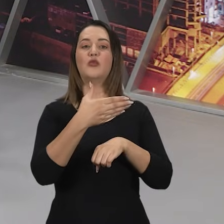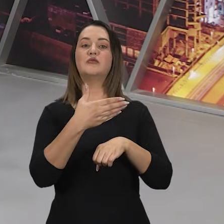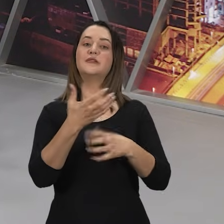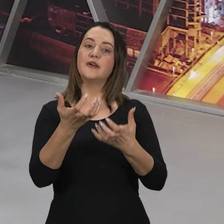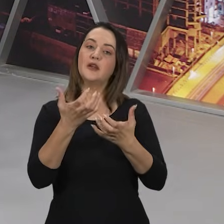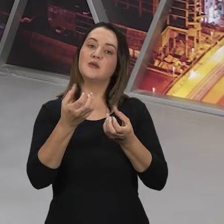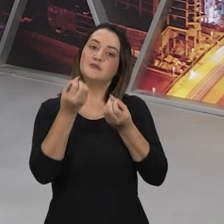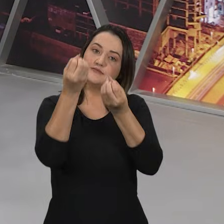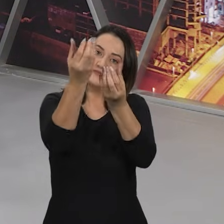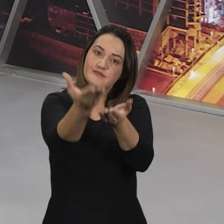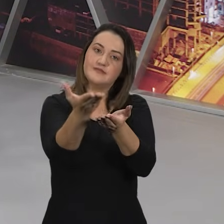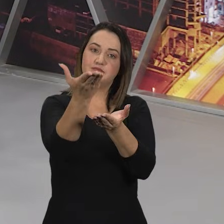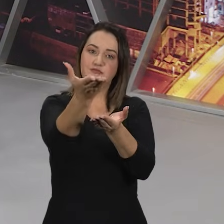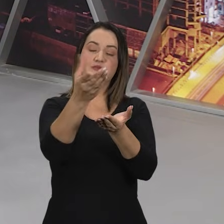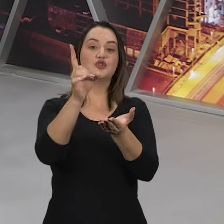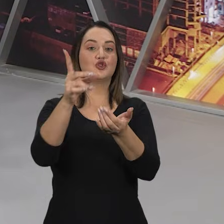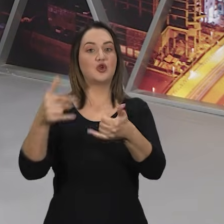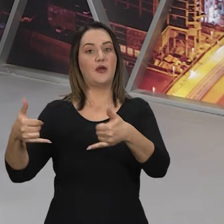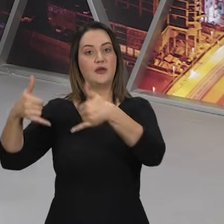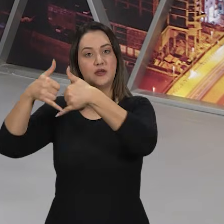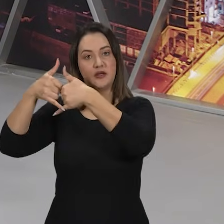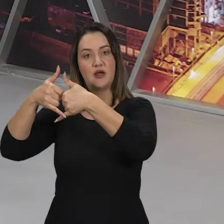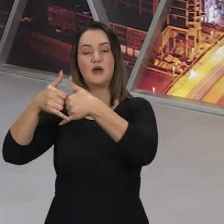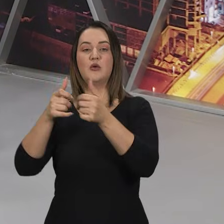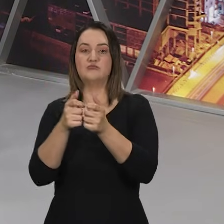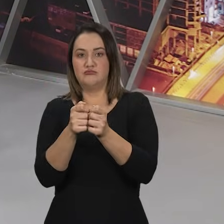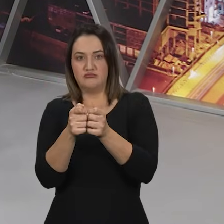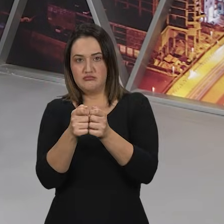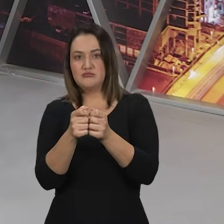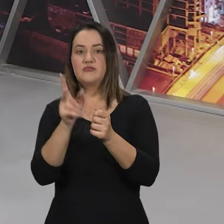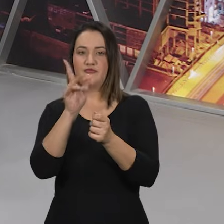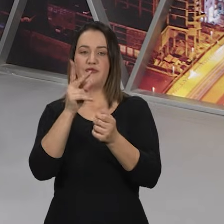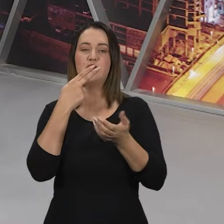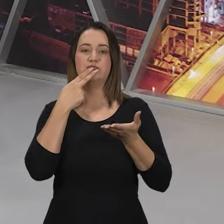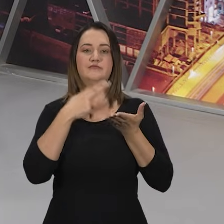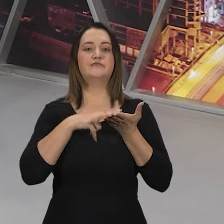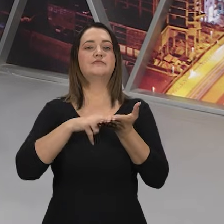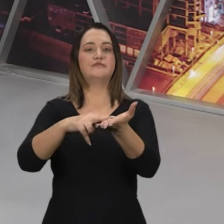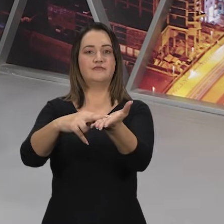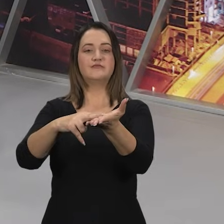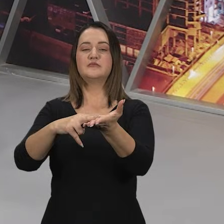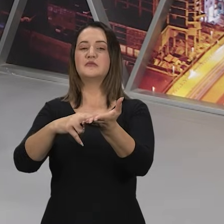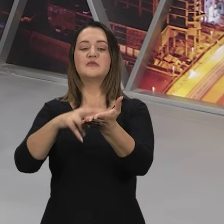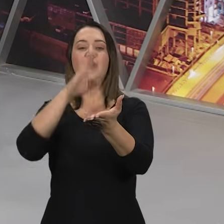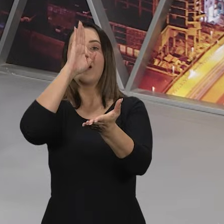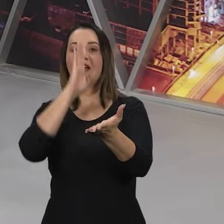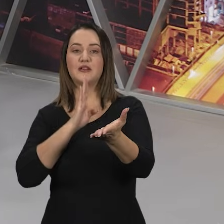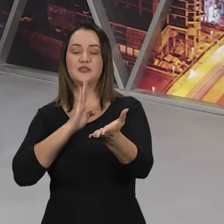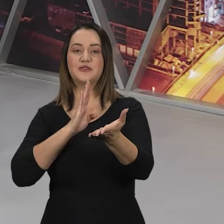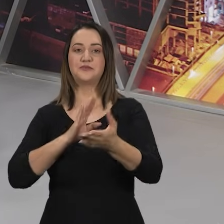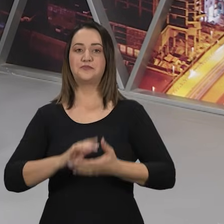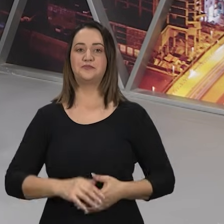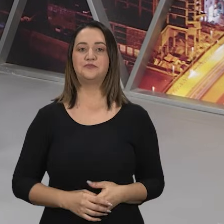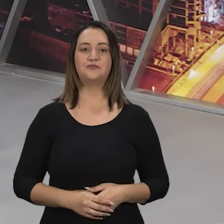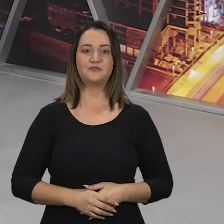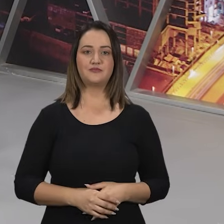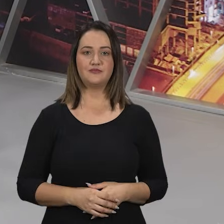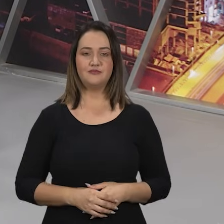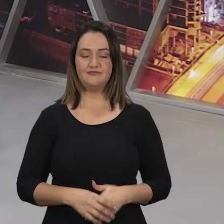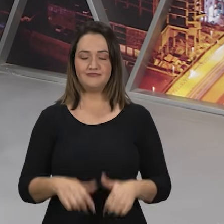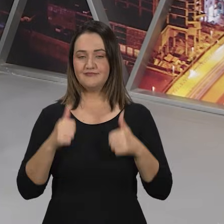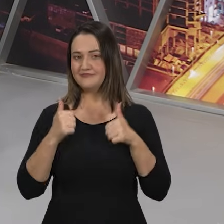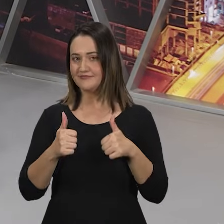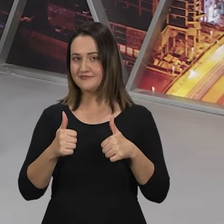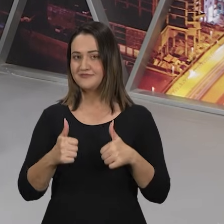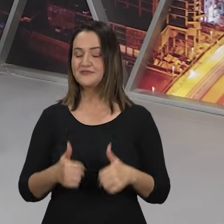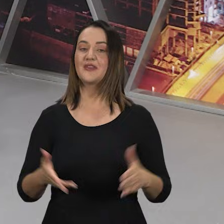um lançamento e nós queremos oferecer a você. É só ligar para cá e a nossa equipe enviará até você totalmente grátis, tá